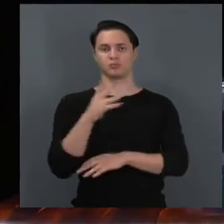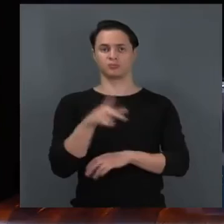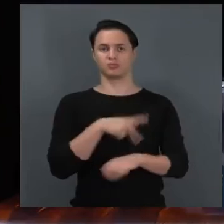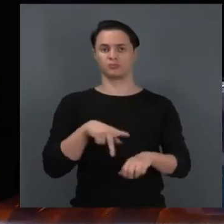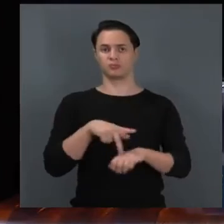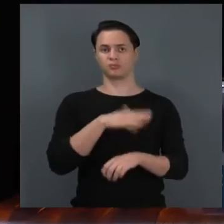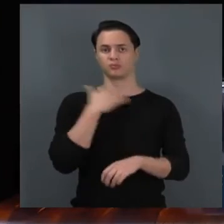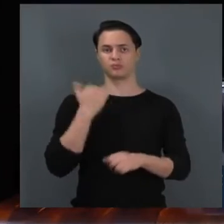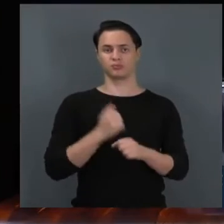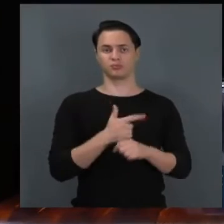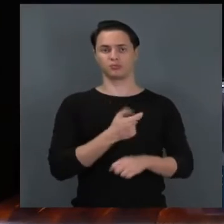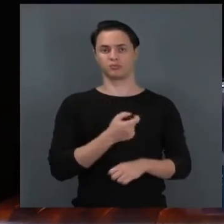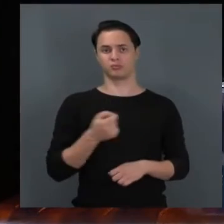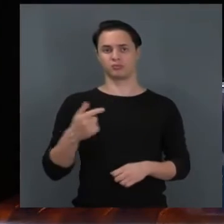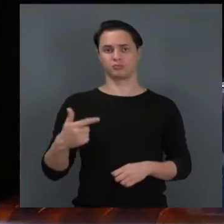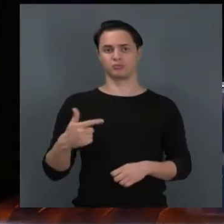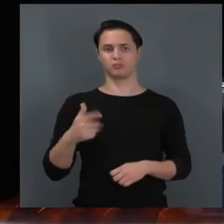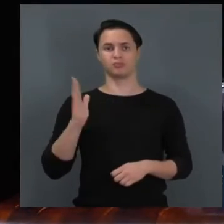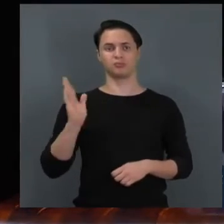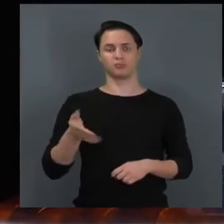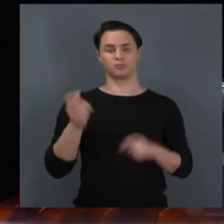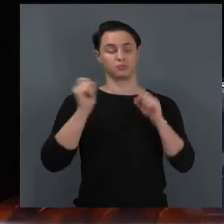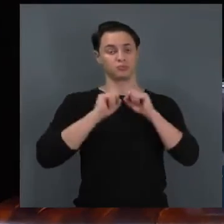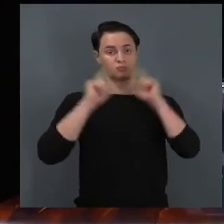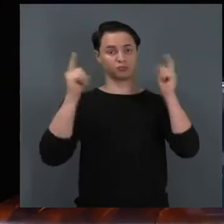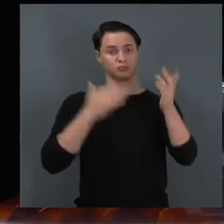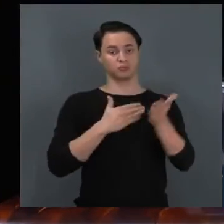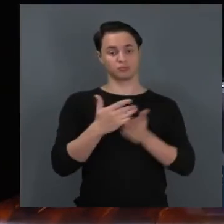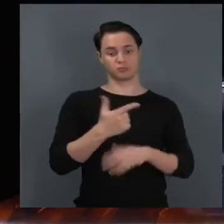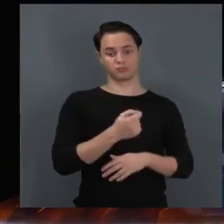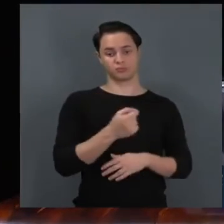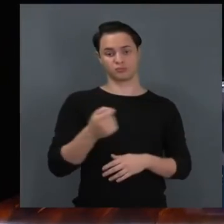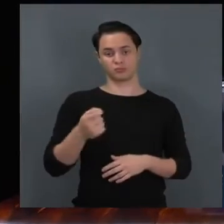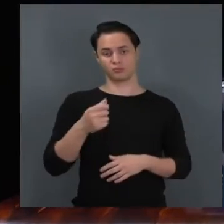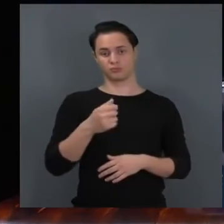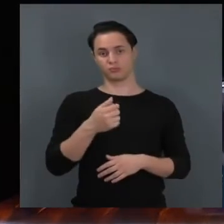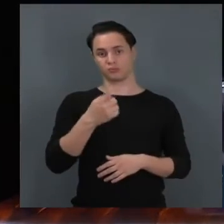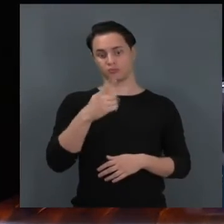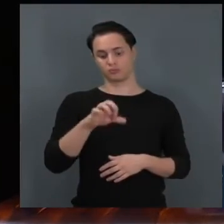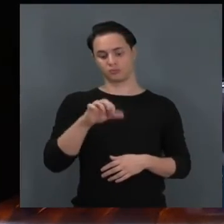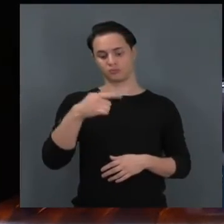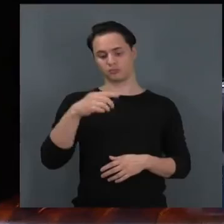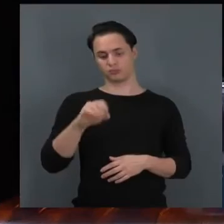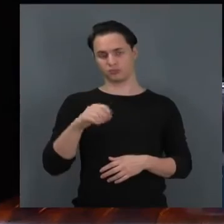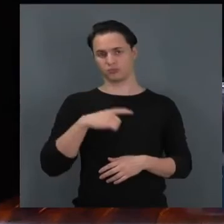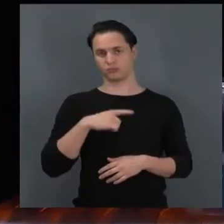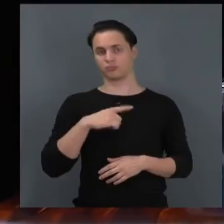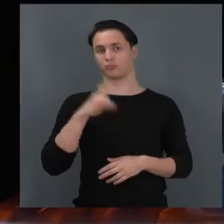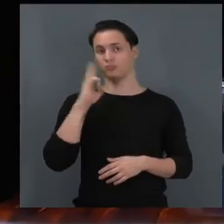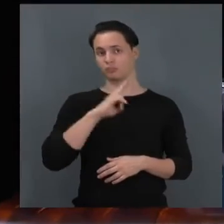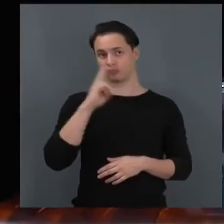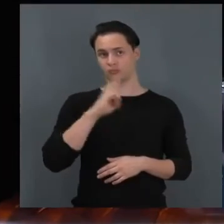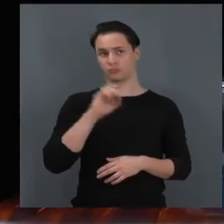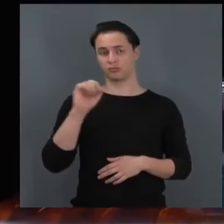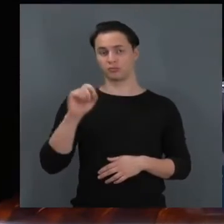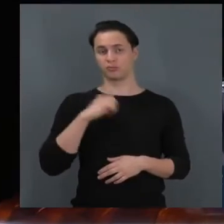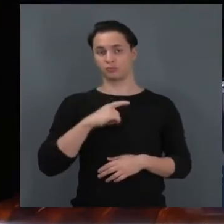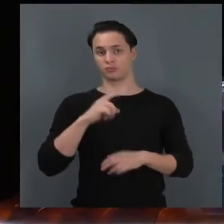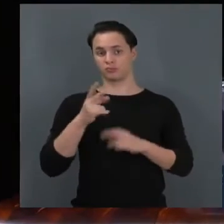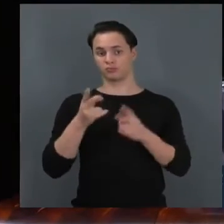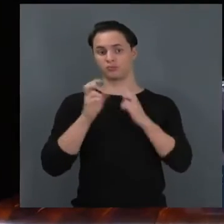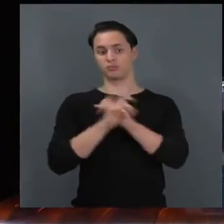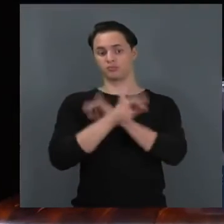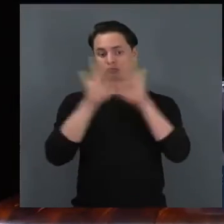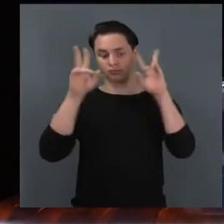ainda em 2002, já alertava no início dos anos 70, abro aspas, está claro que a